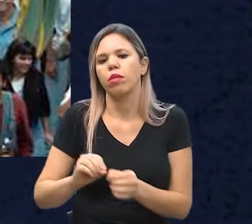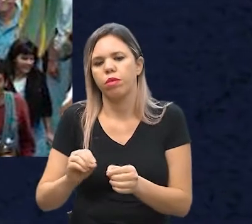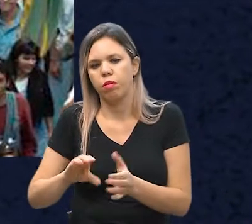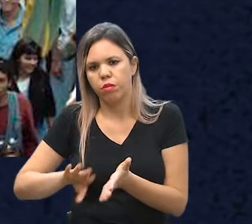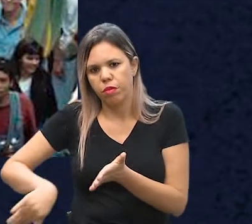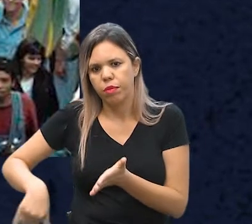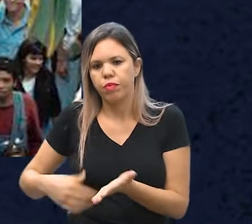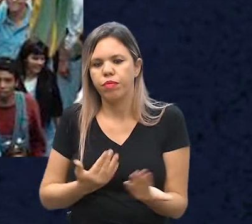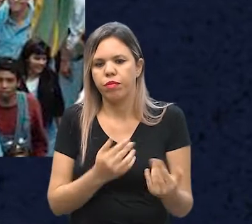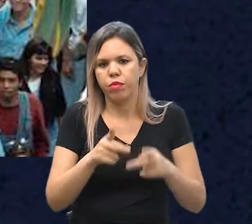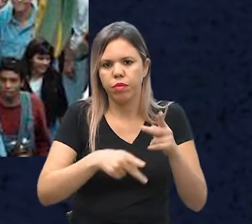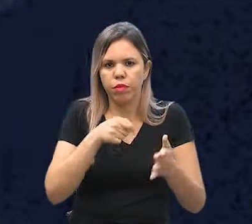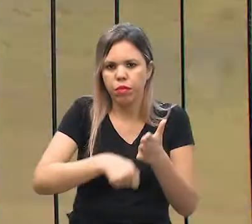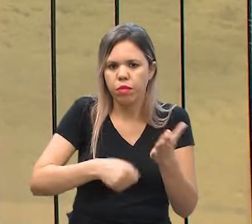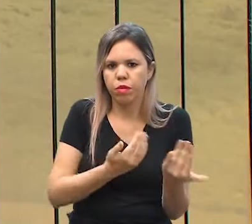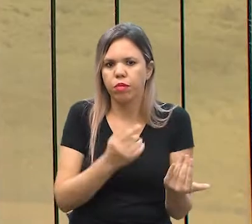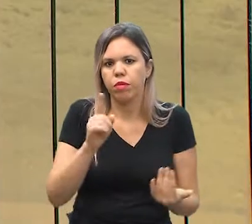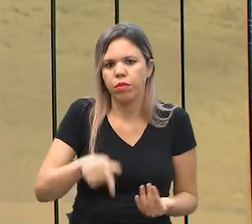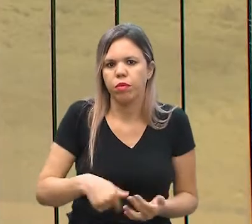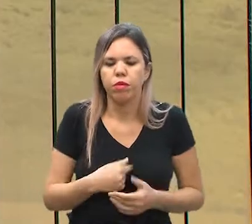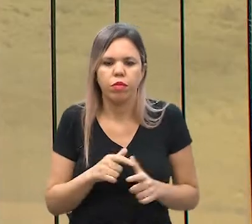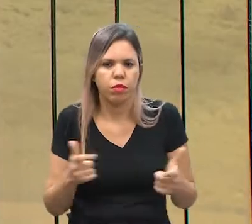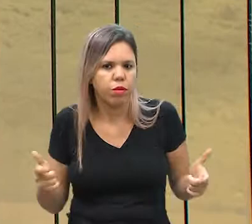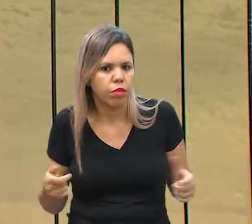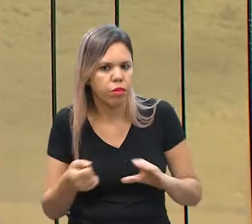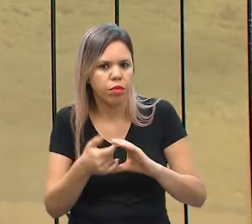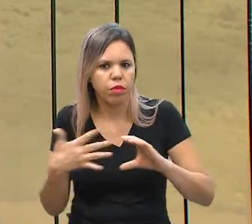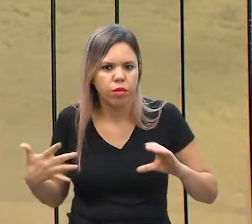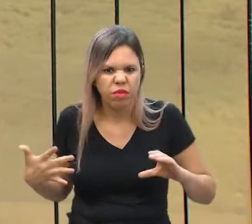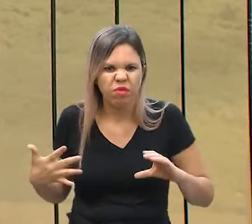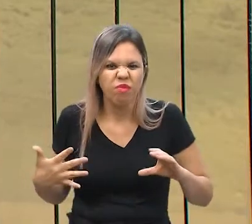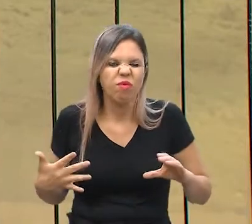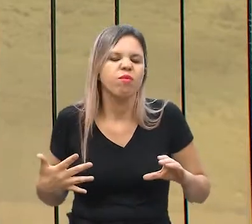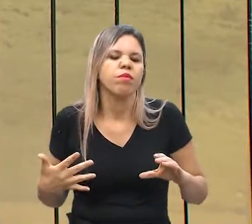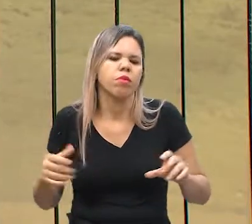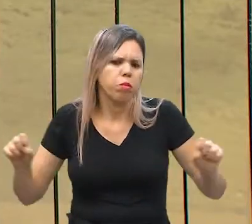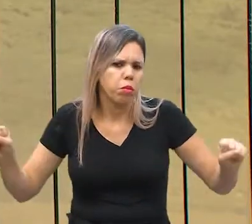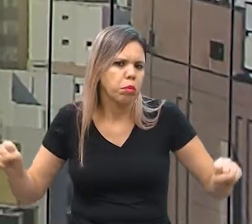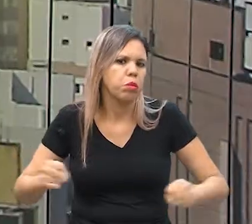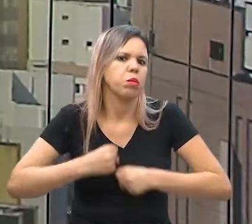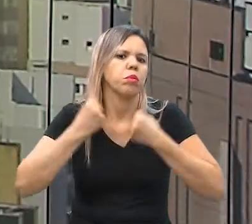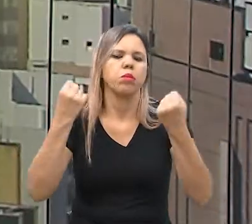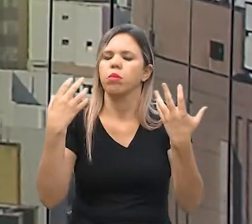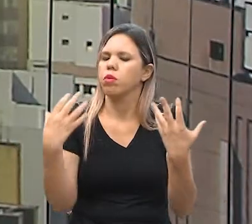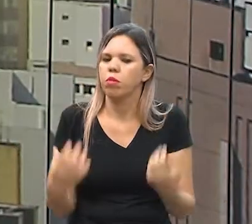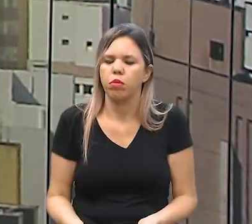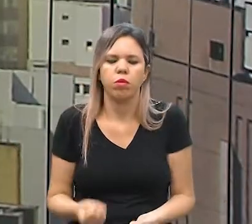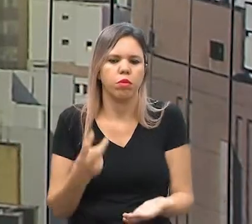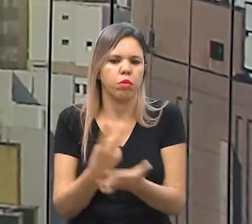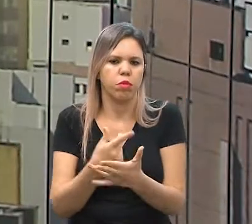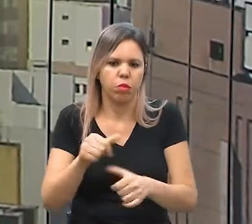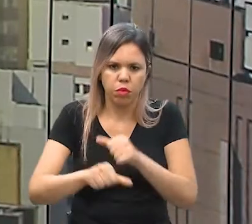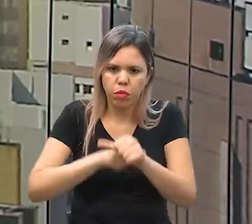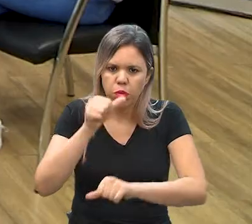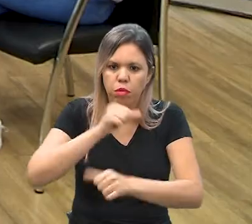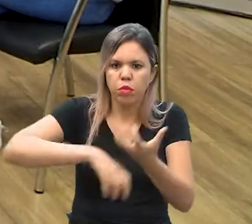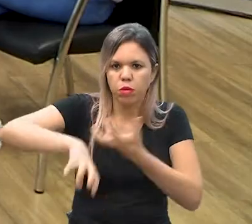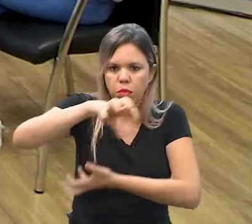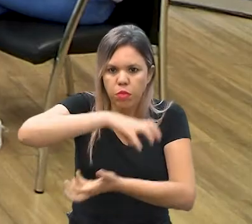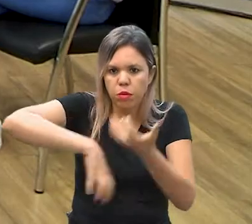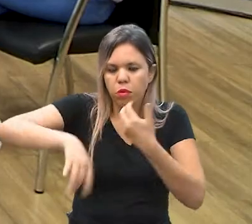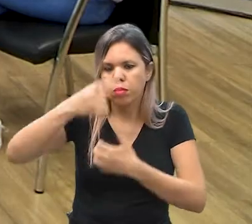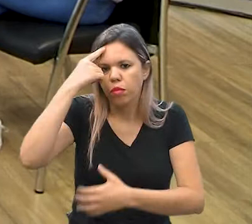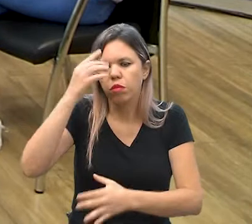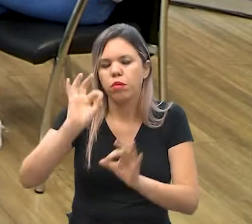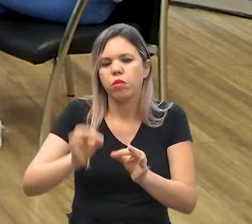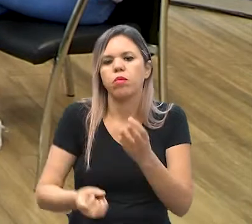juventude. Então, assim, a juventude, ela a grande característica é a revolta, essa coisa de querer ser revolucionário, as